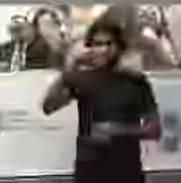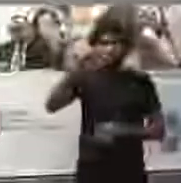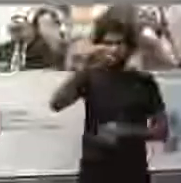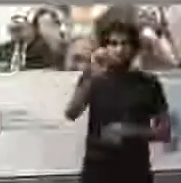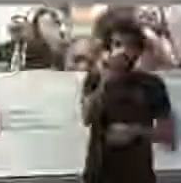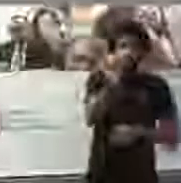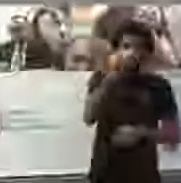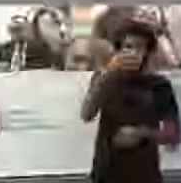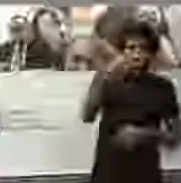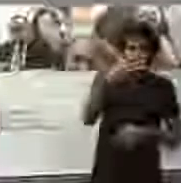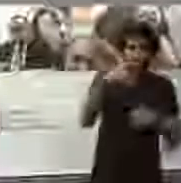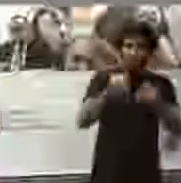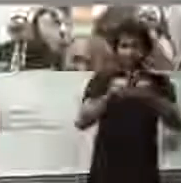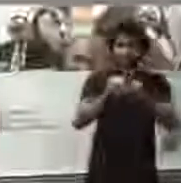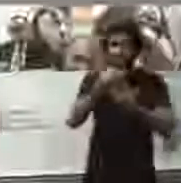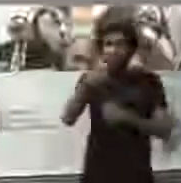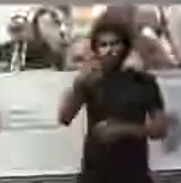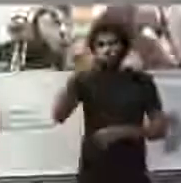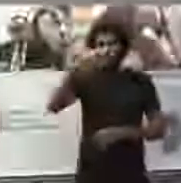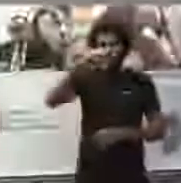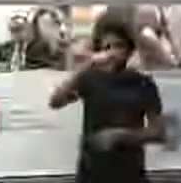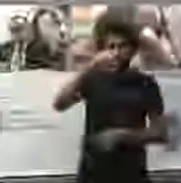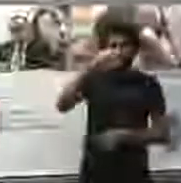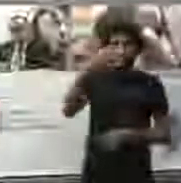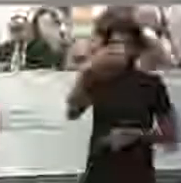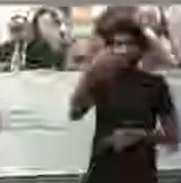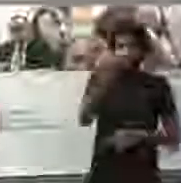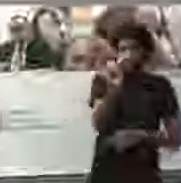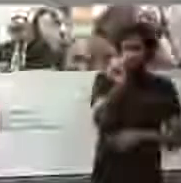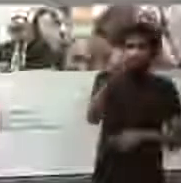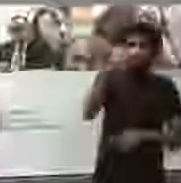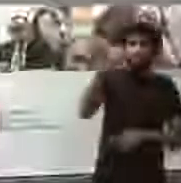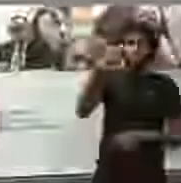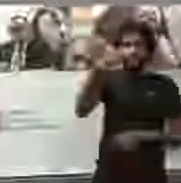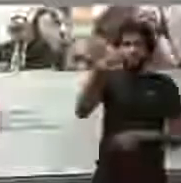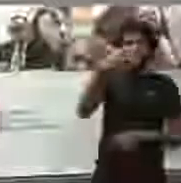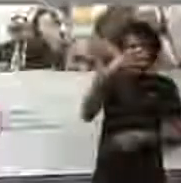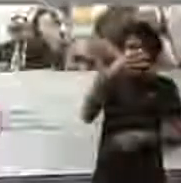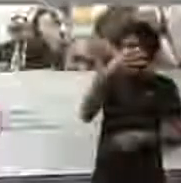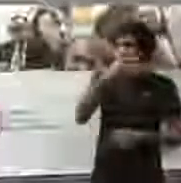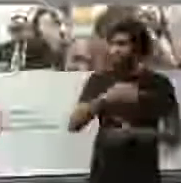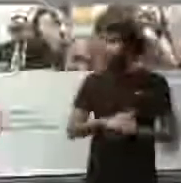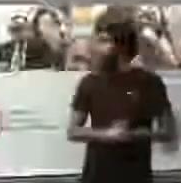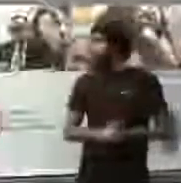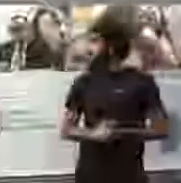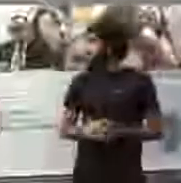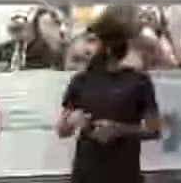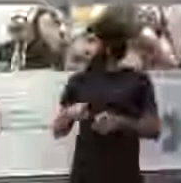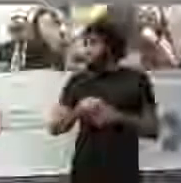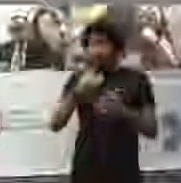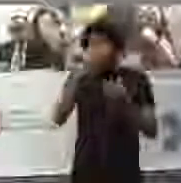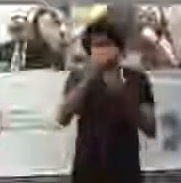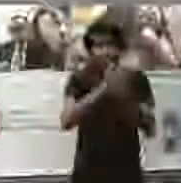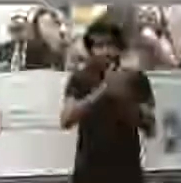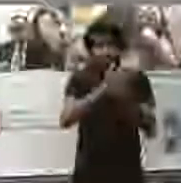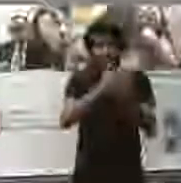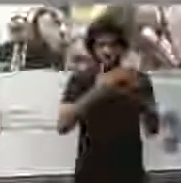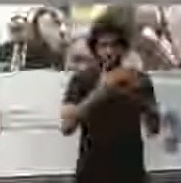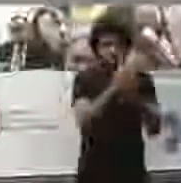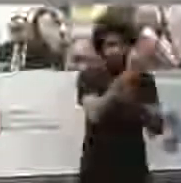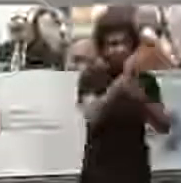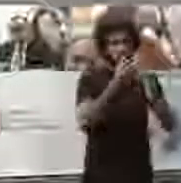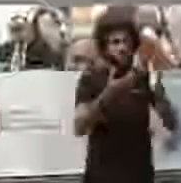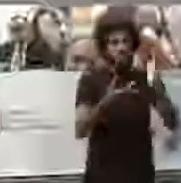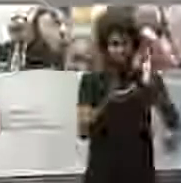pelo supremo foram colocados no projeto de lei projeto de lei foi aprovado pela câmara legislativa e ainda assim